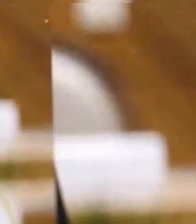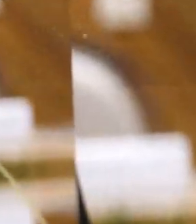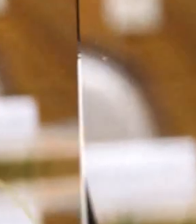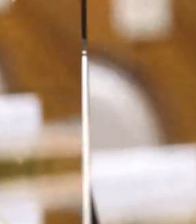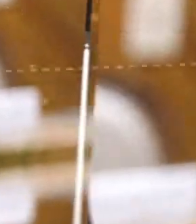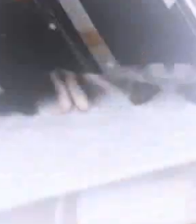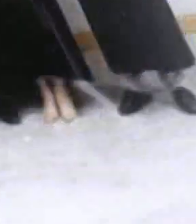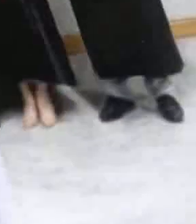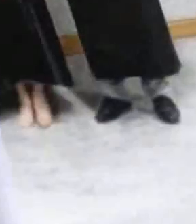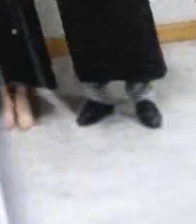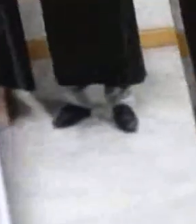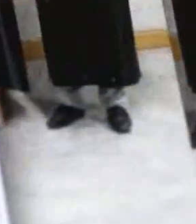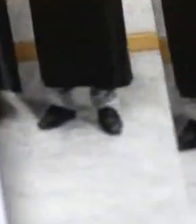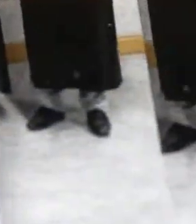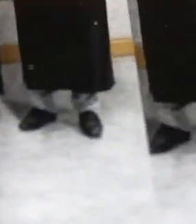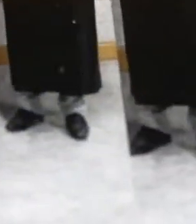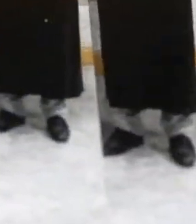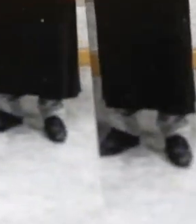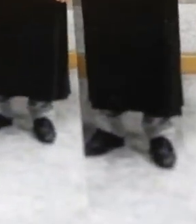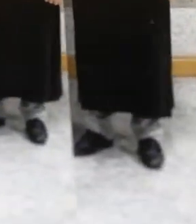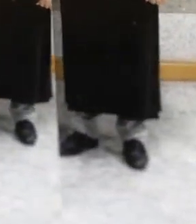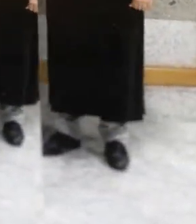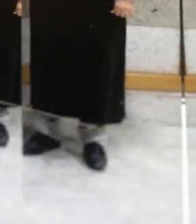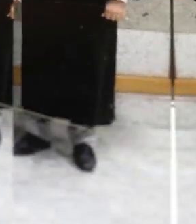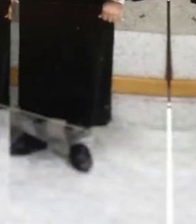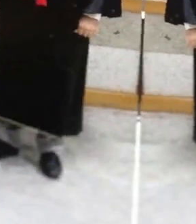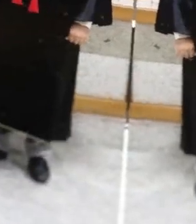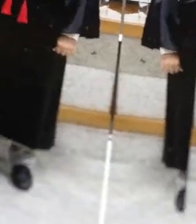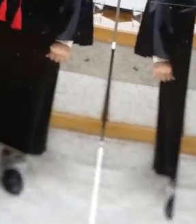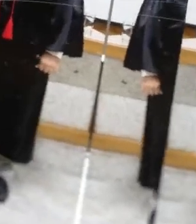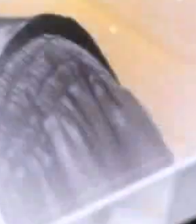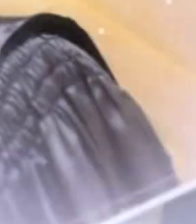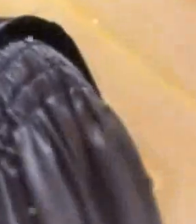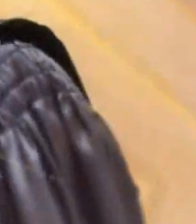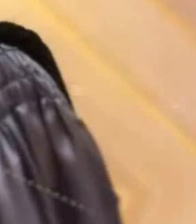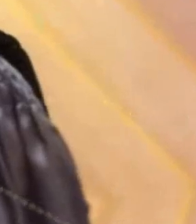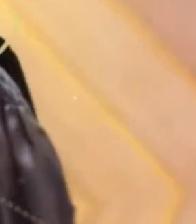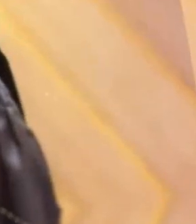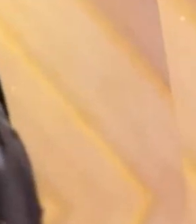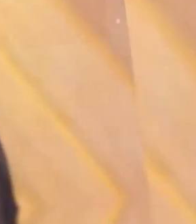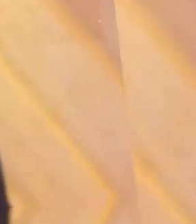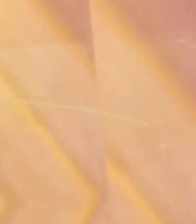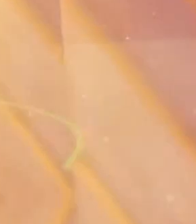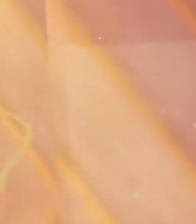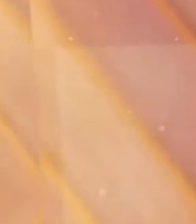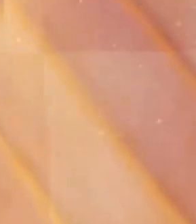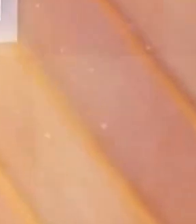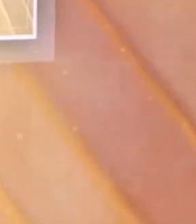Sequência de imagem do plenário do Tribunal Regional Eleitoral da Amapá e São João do Estado.